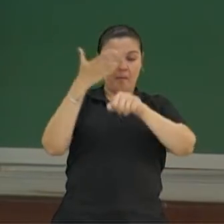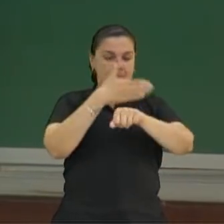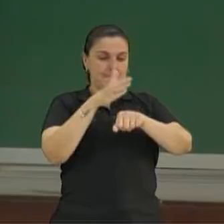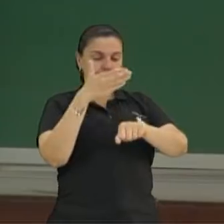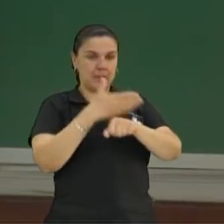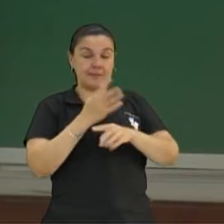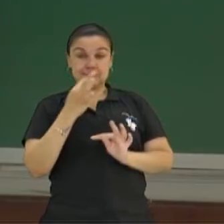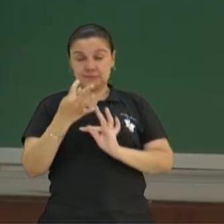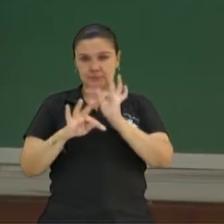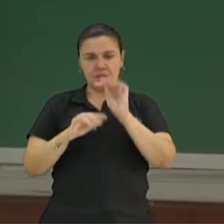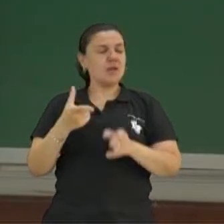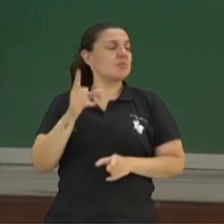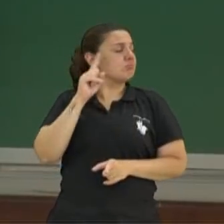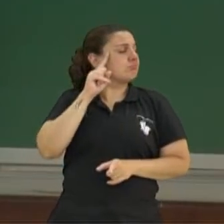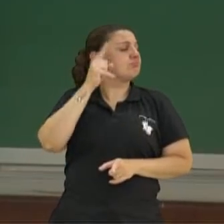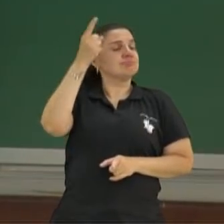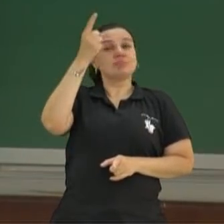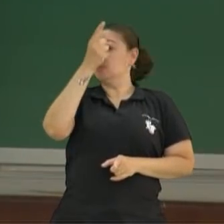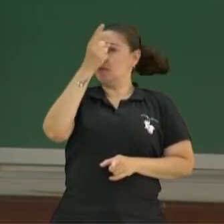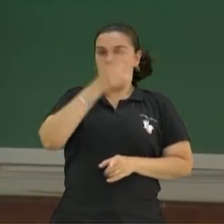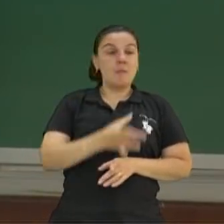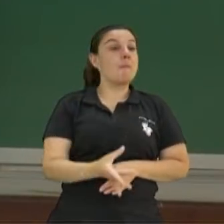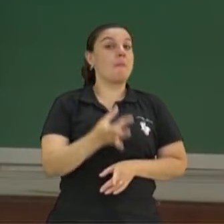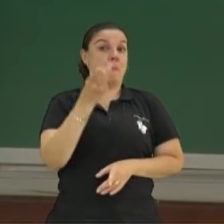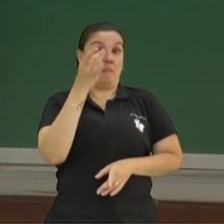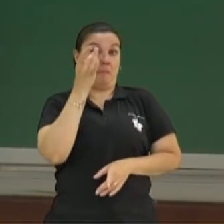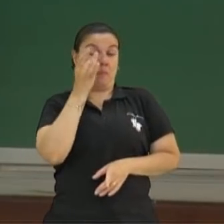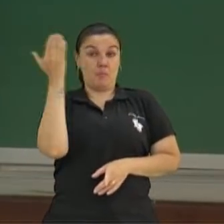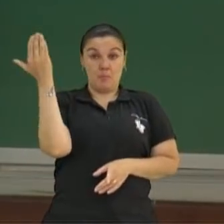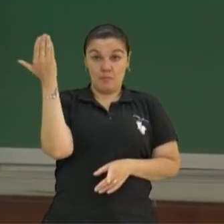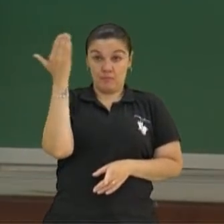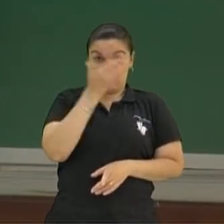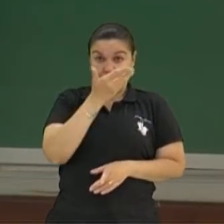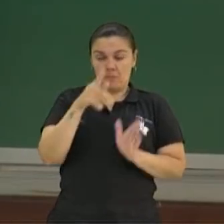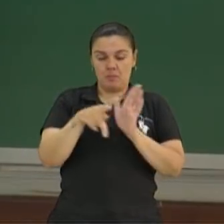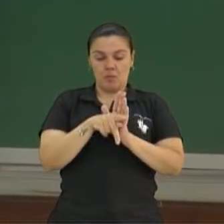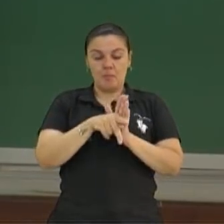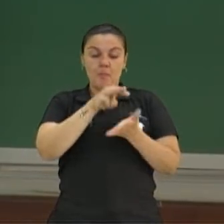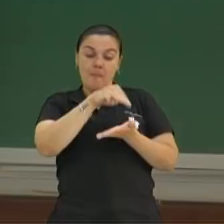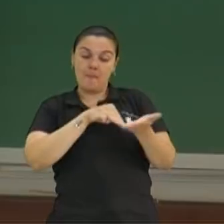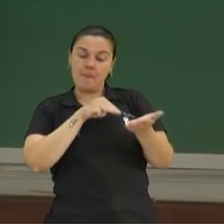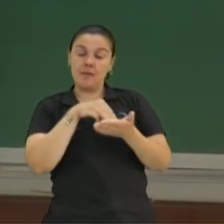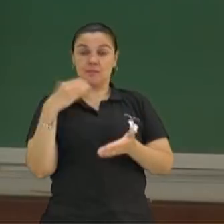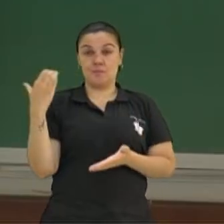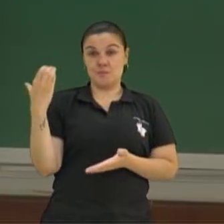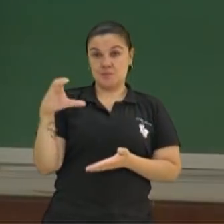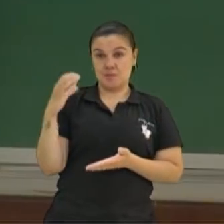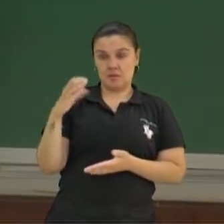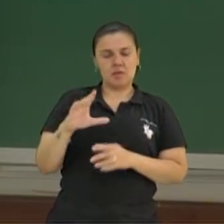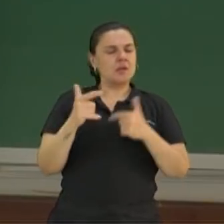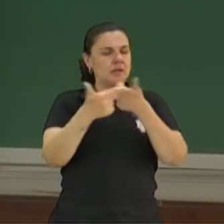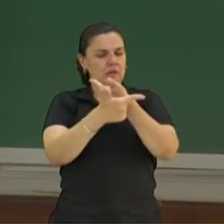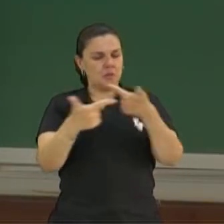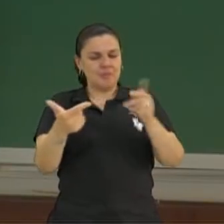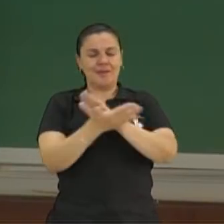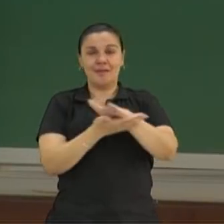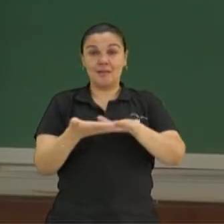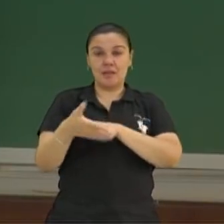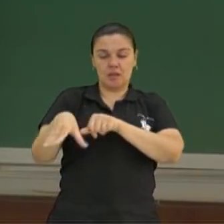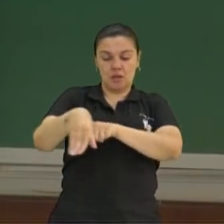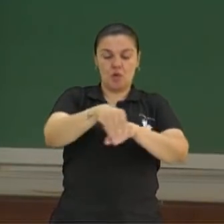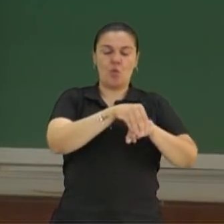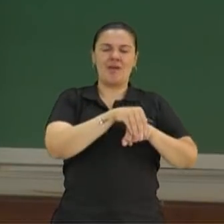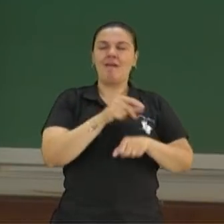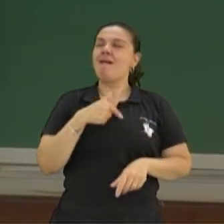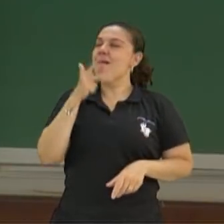utilizam suposições, mas da comprovação após a aplicação do método científico. Não existe no conhecimento científico